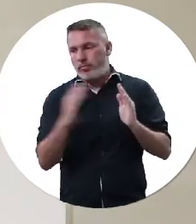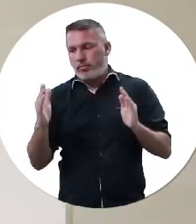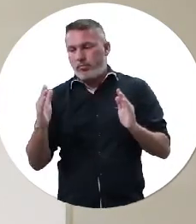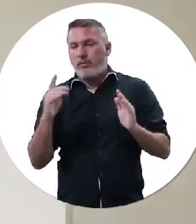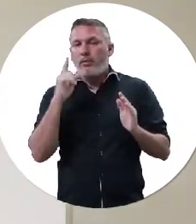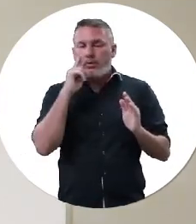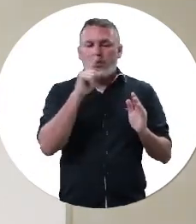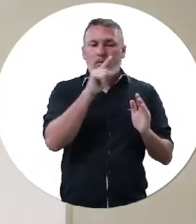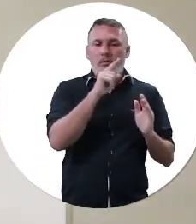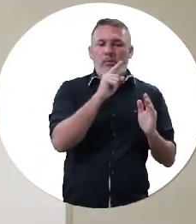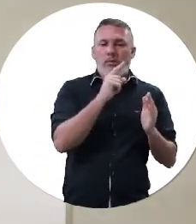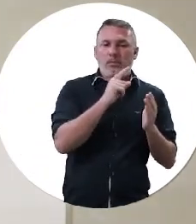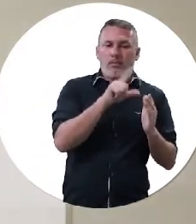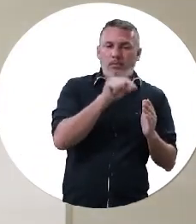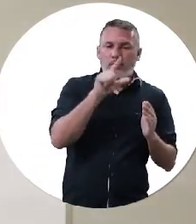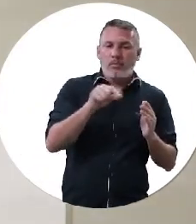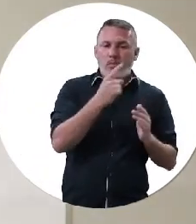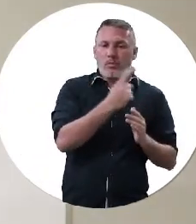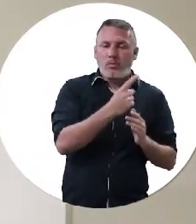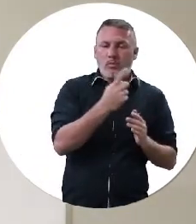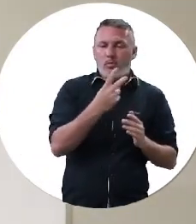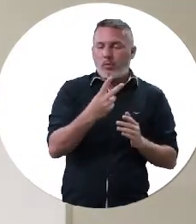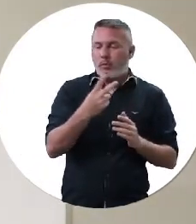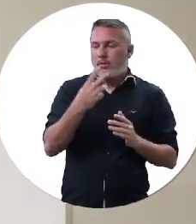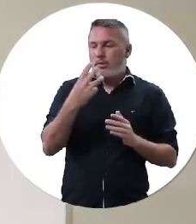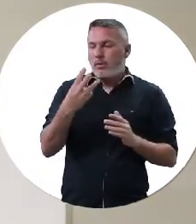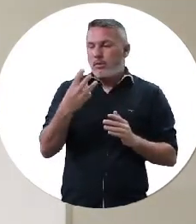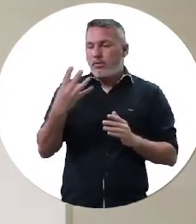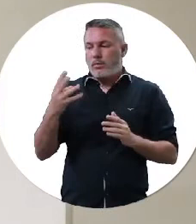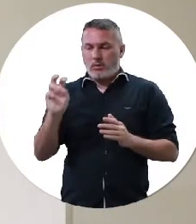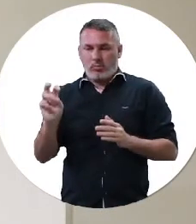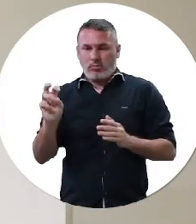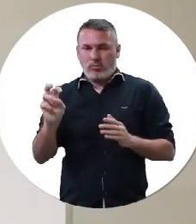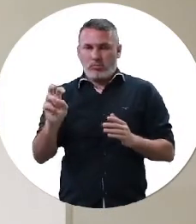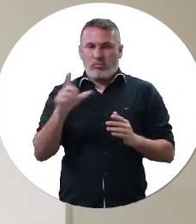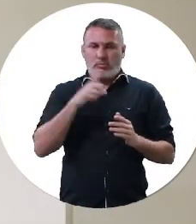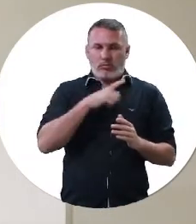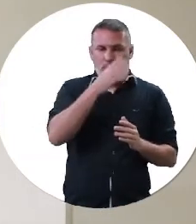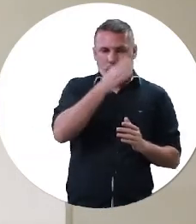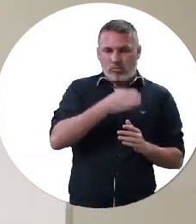3, 4 e 5. Então vamos lá.